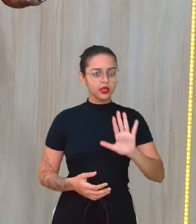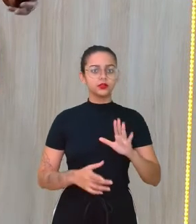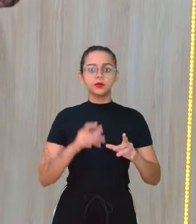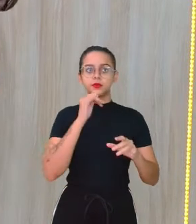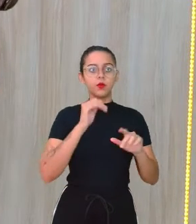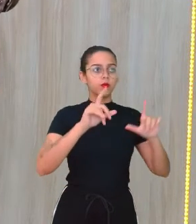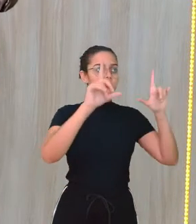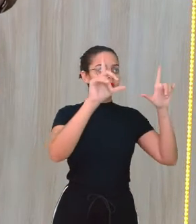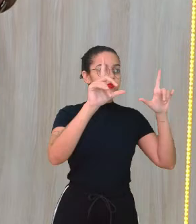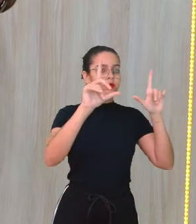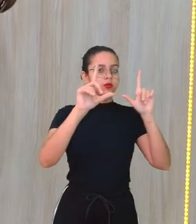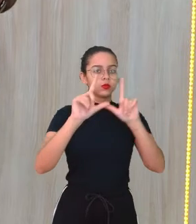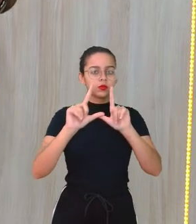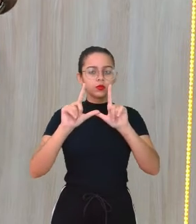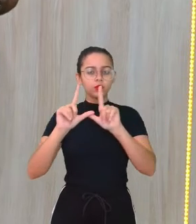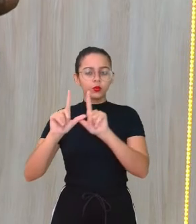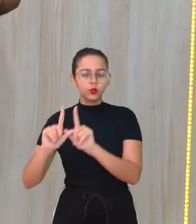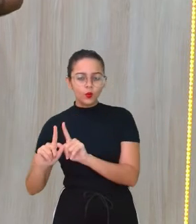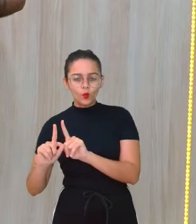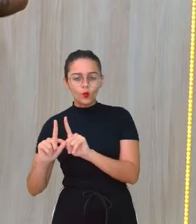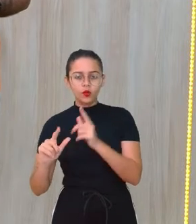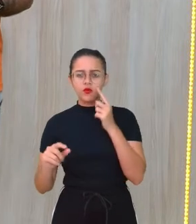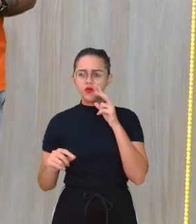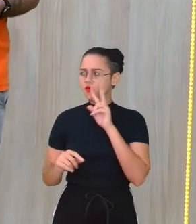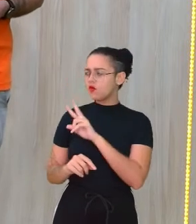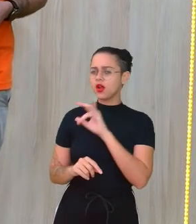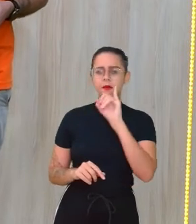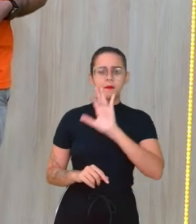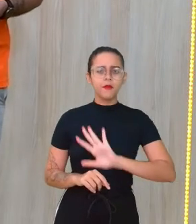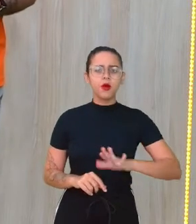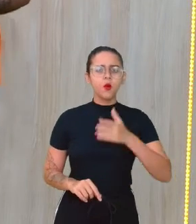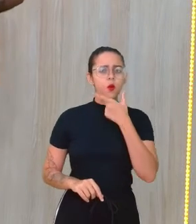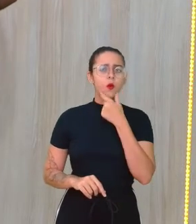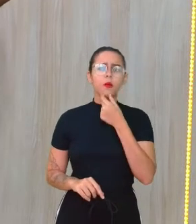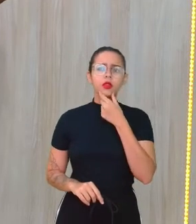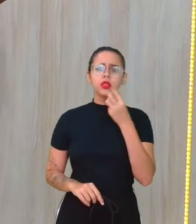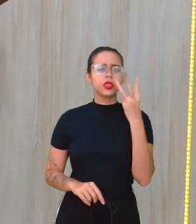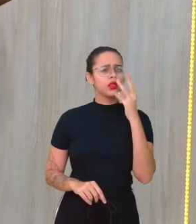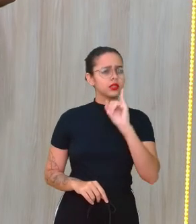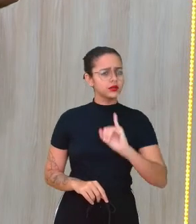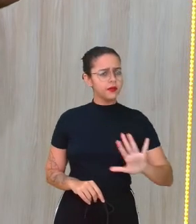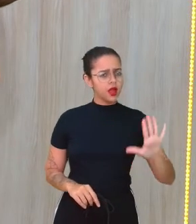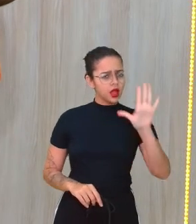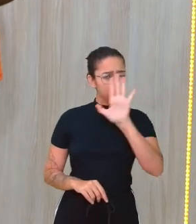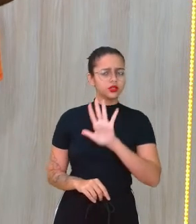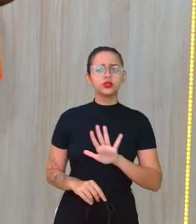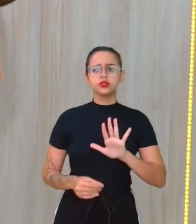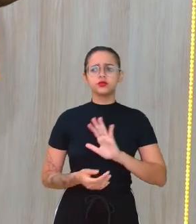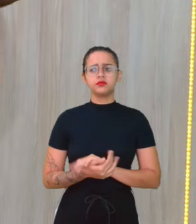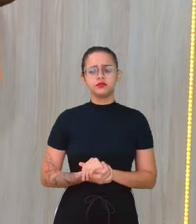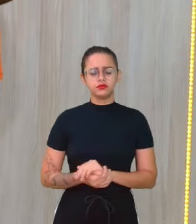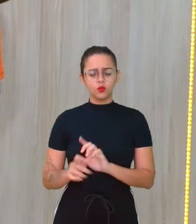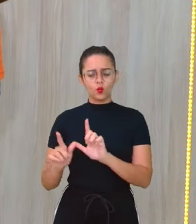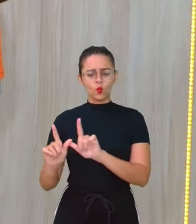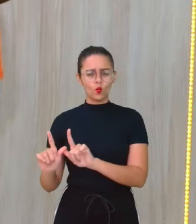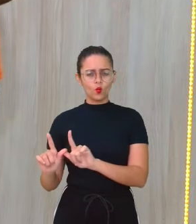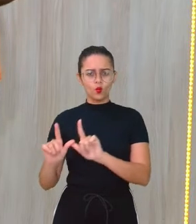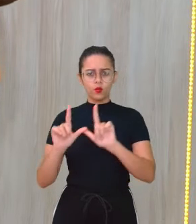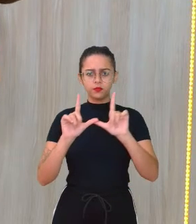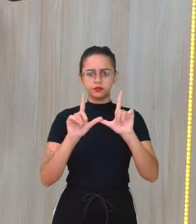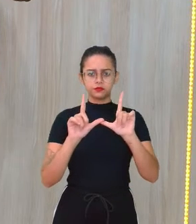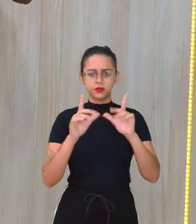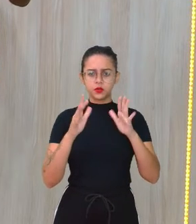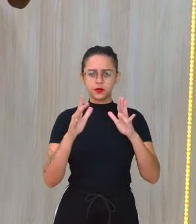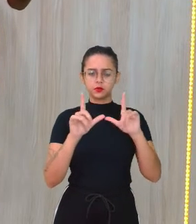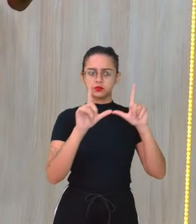tamanhos. Quando eu observo essa imagem aí, ou seja, eu tenho esse garoto aí em três imagens, né? Uma imagem pequenininha, uma imagem